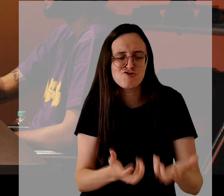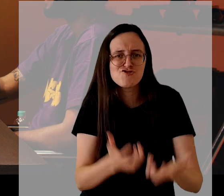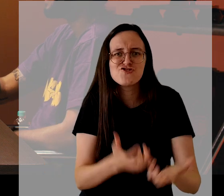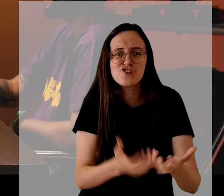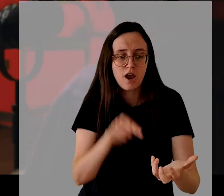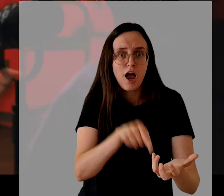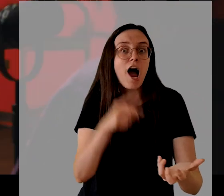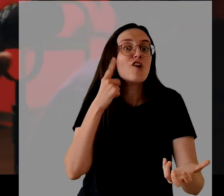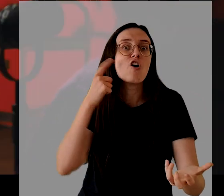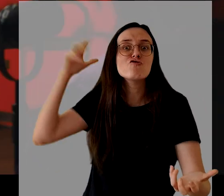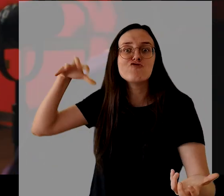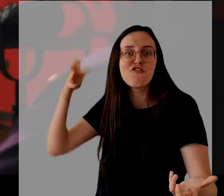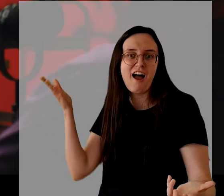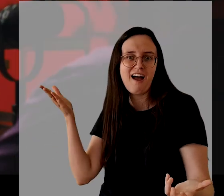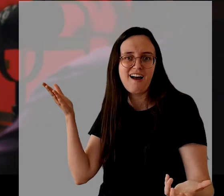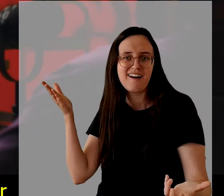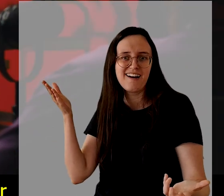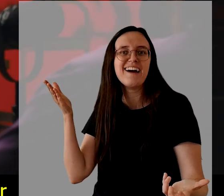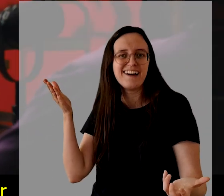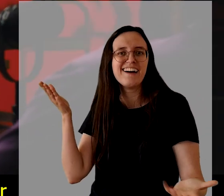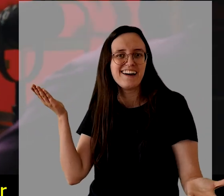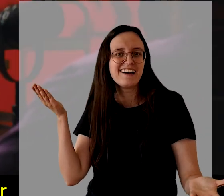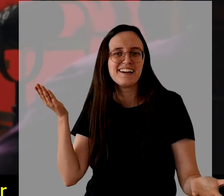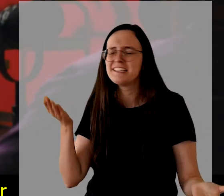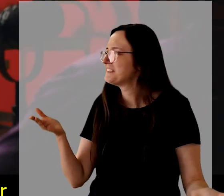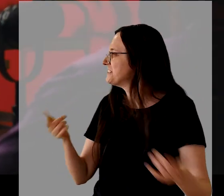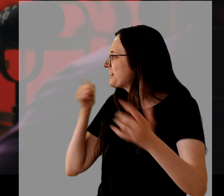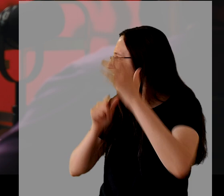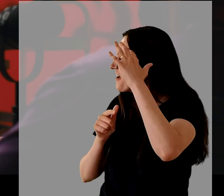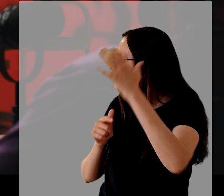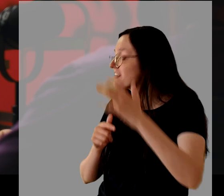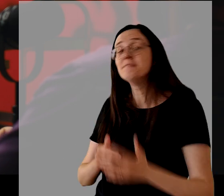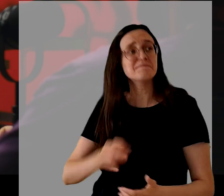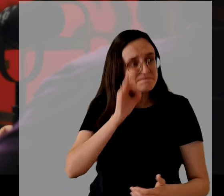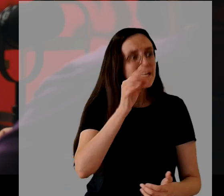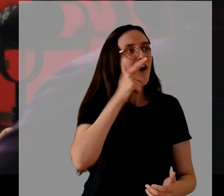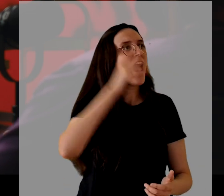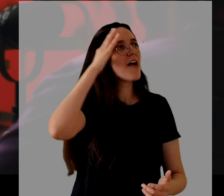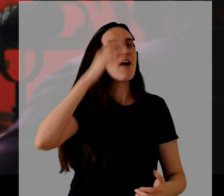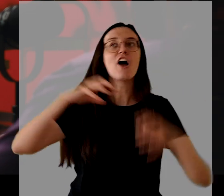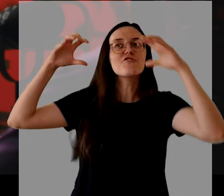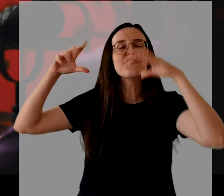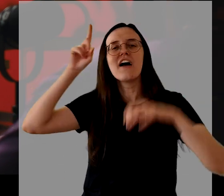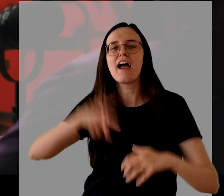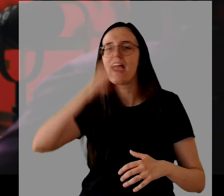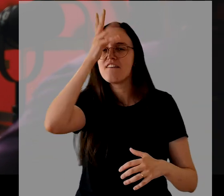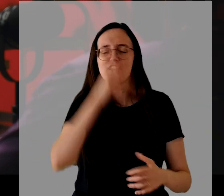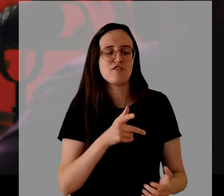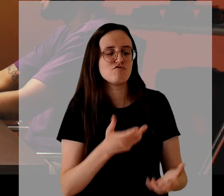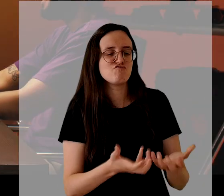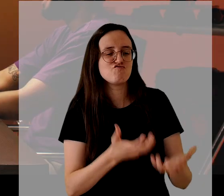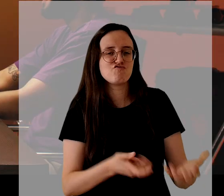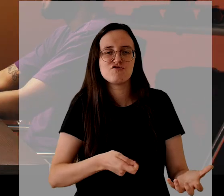A pessoa nem imaginava, E você não relaciona isso. não consegue relacionar que aquele barulho de chuva era aquele frango frito que o cara